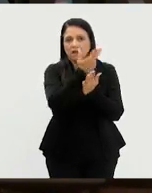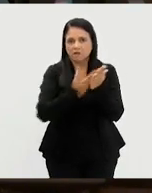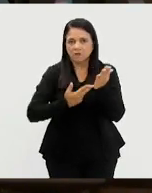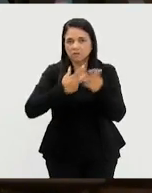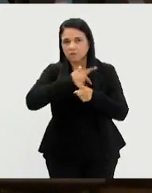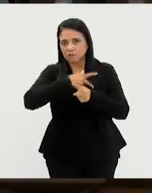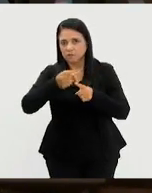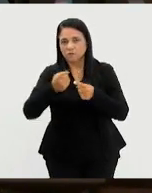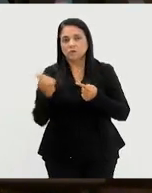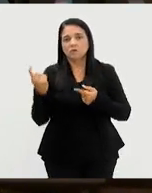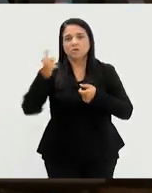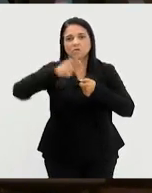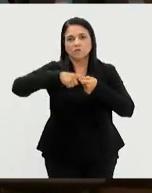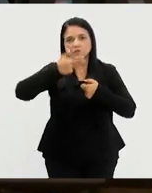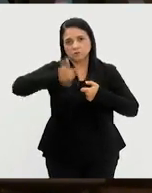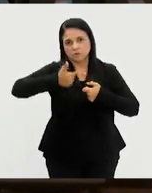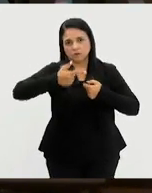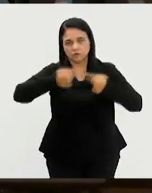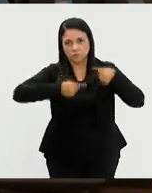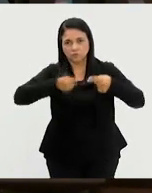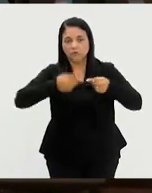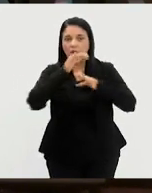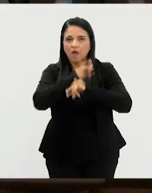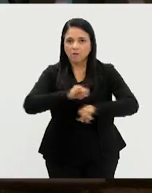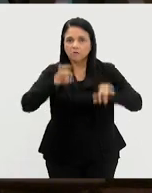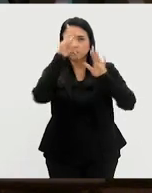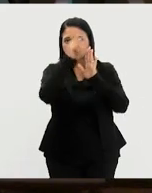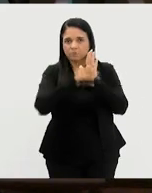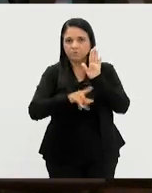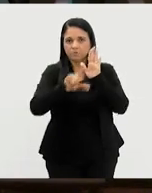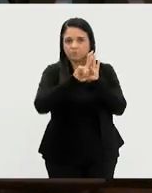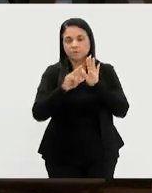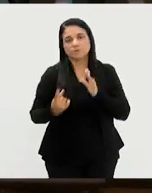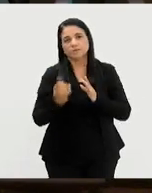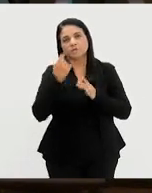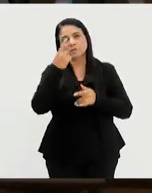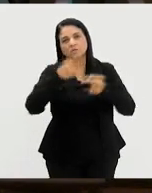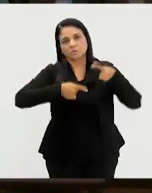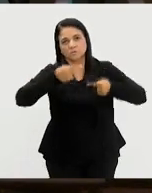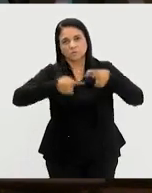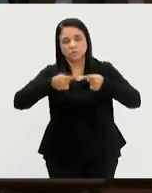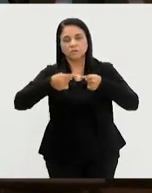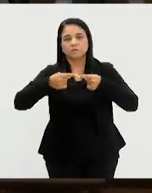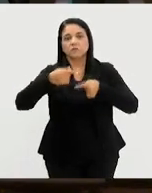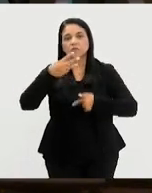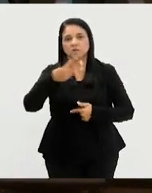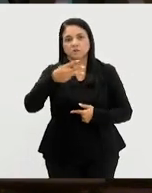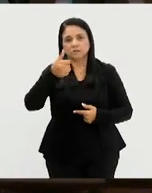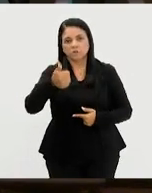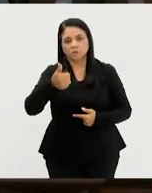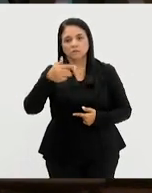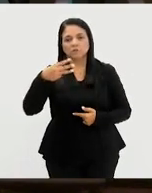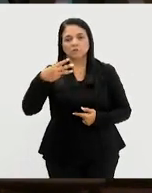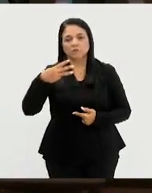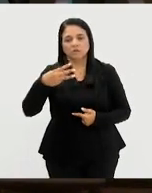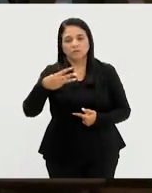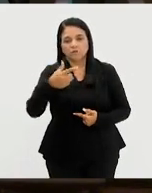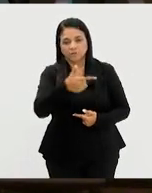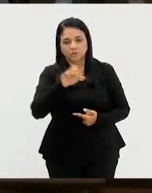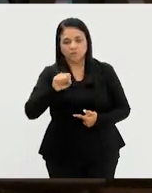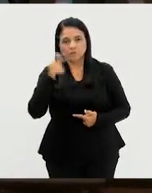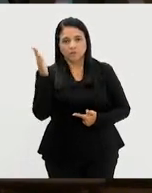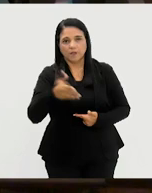a segunda discussão anuncio em primeira discussão projeto lei número 31 28/27 de